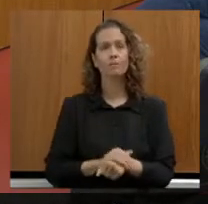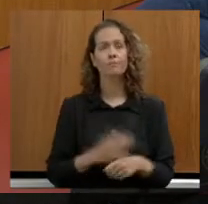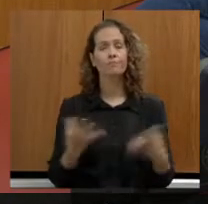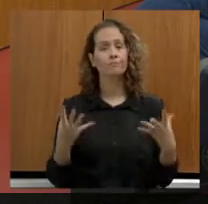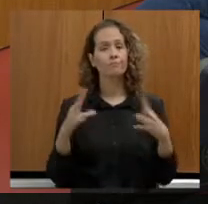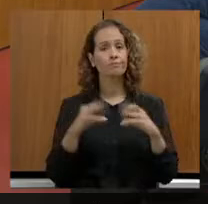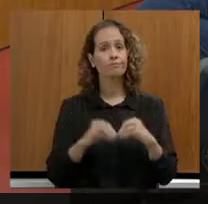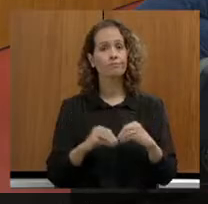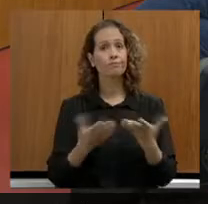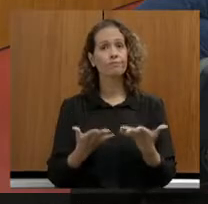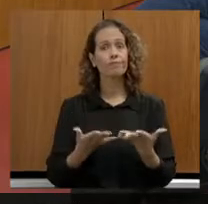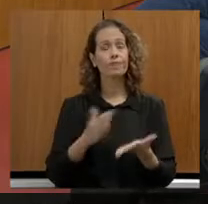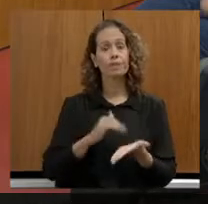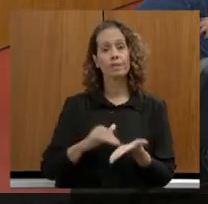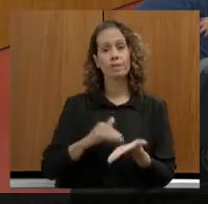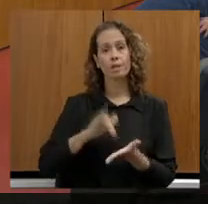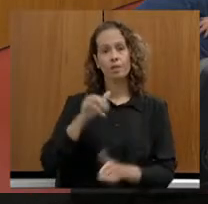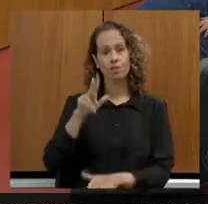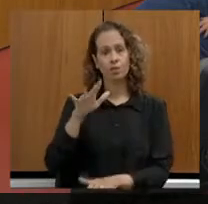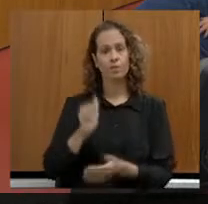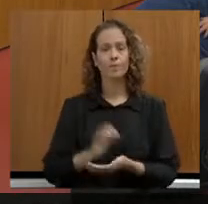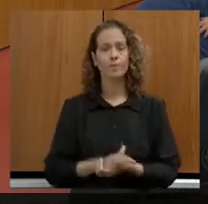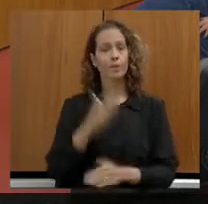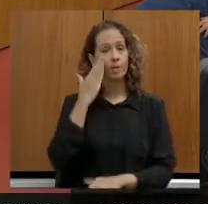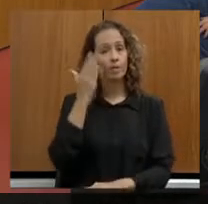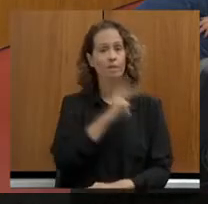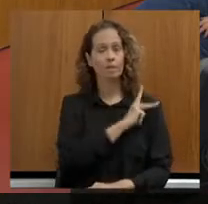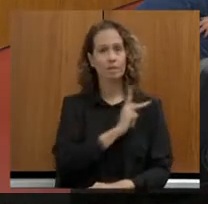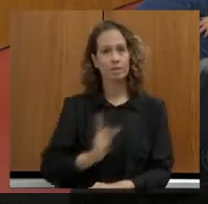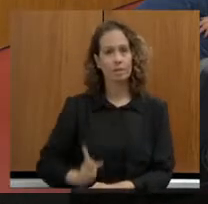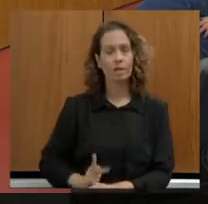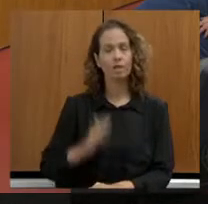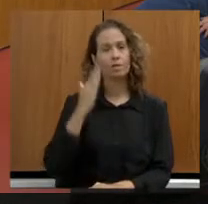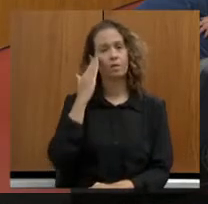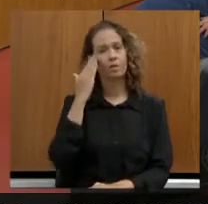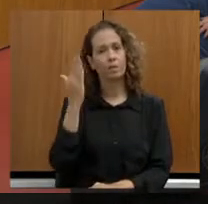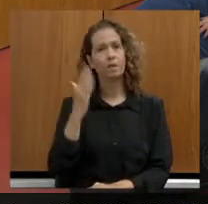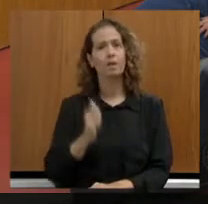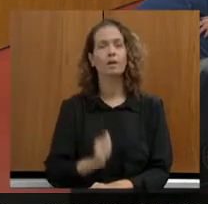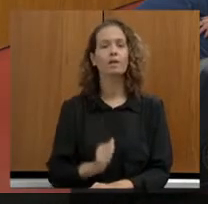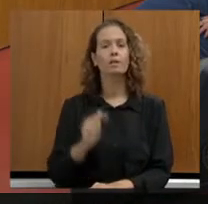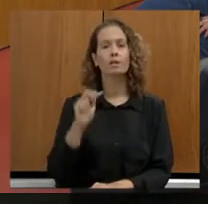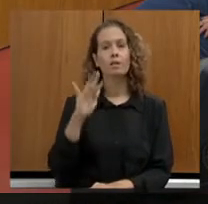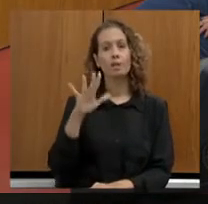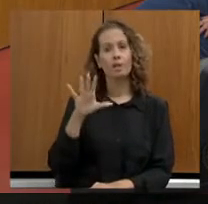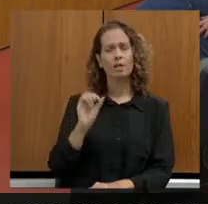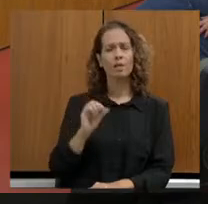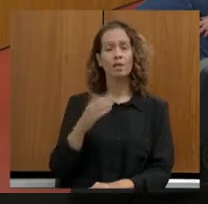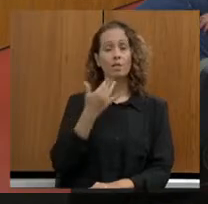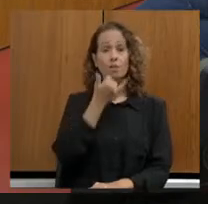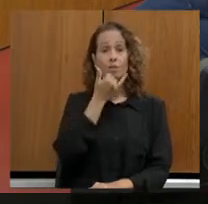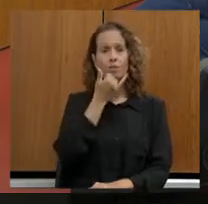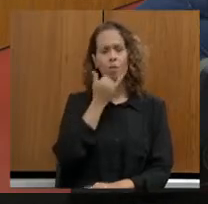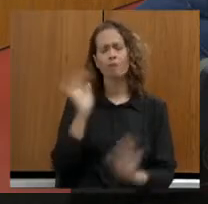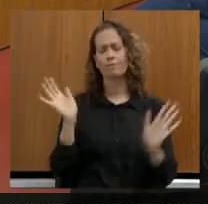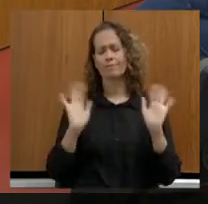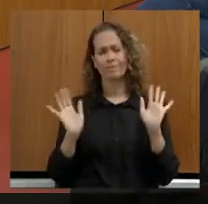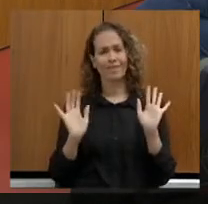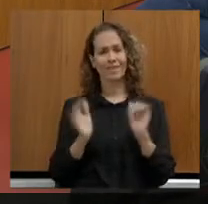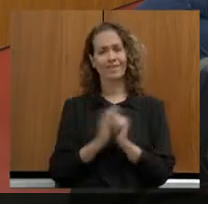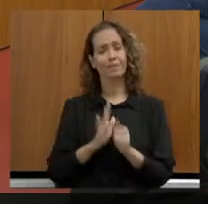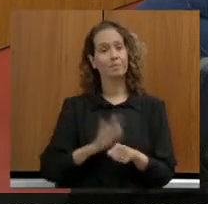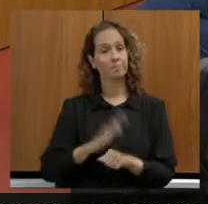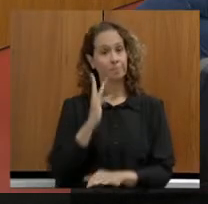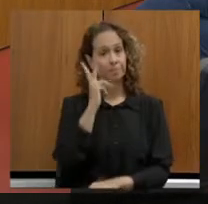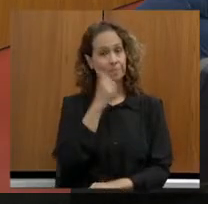secretária Júlia Santana Obrigada Presidente brigada Deputado alegria O senhor não tem nada que se desculpa eu acho que é a coisa mais